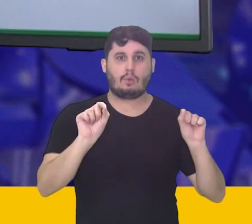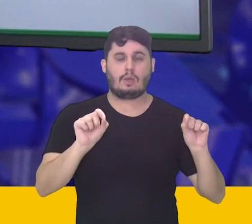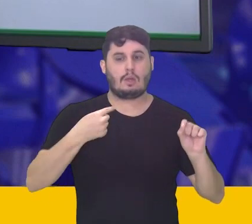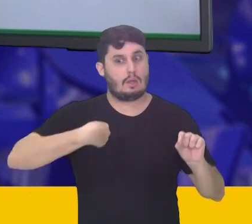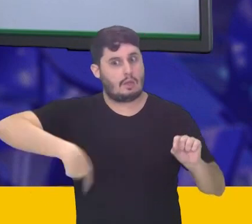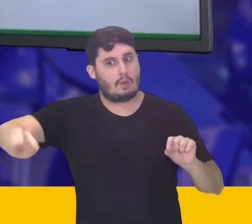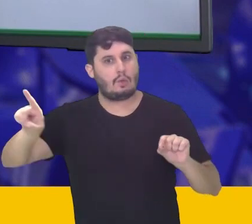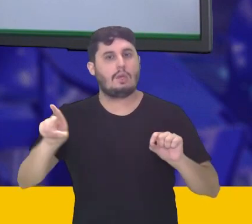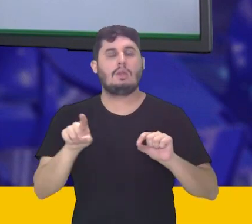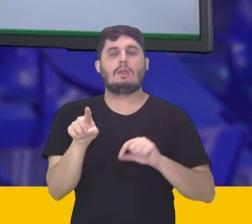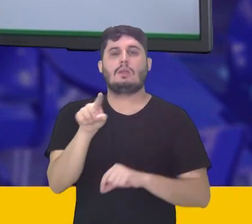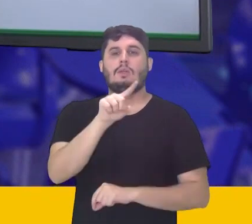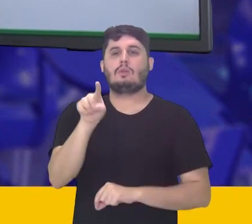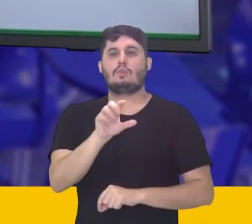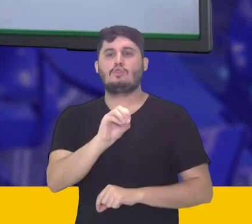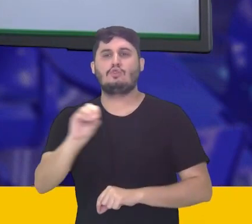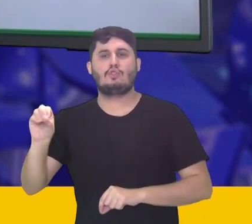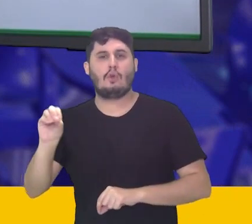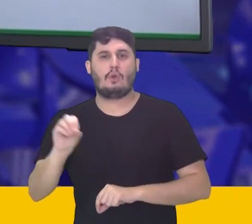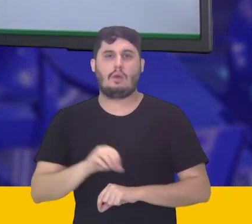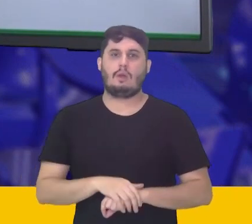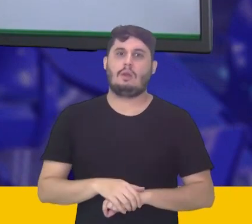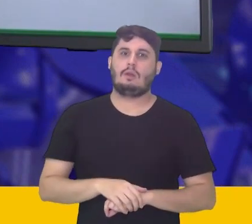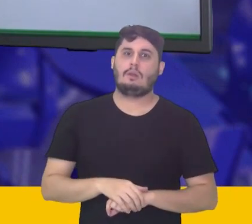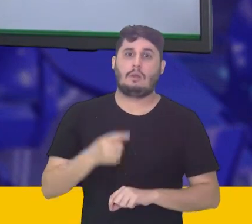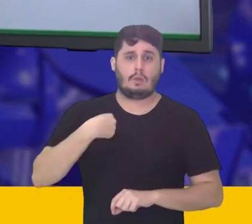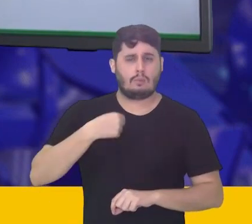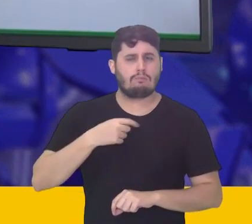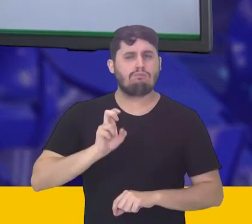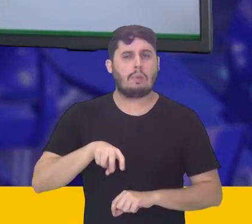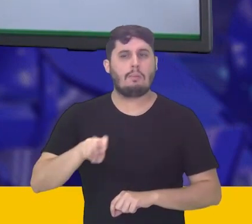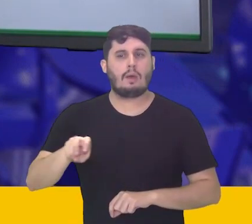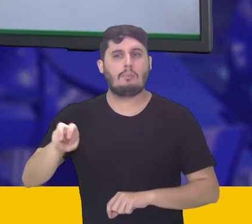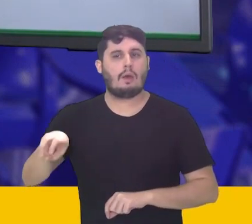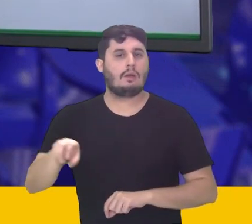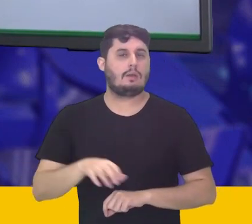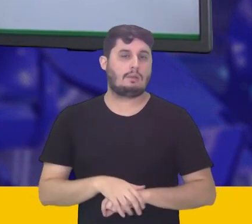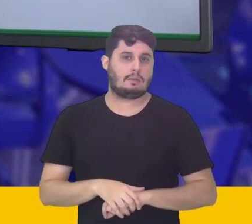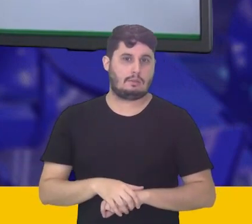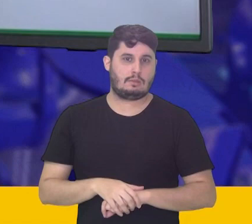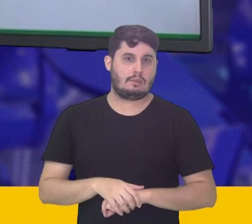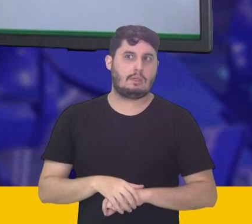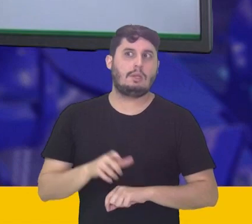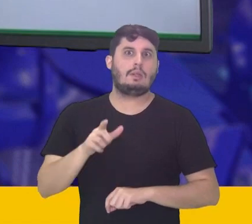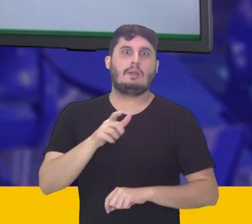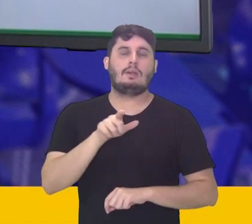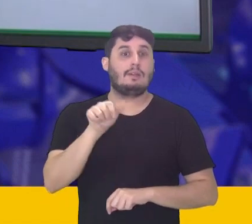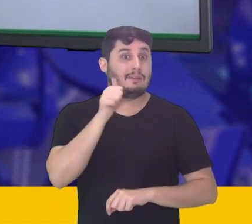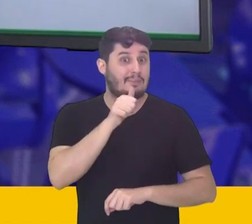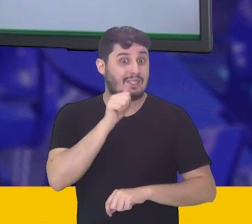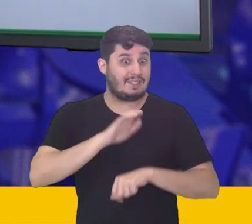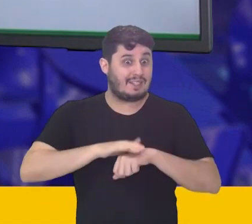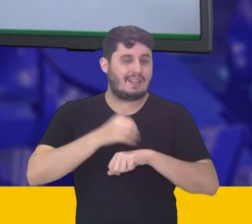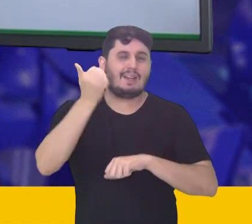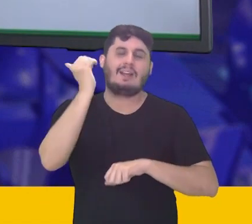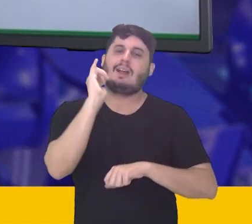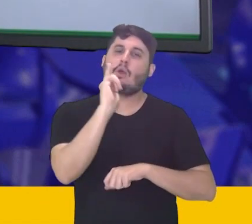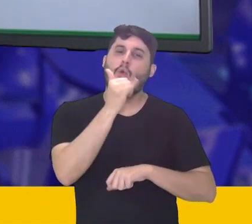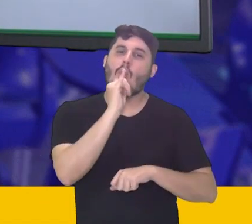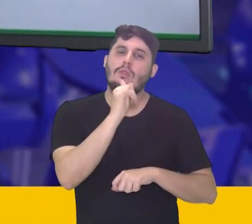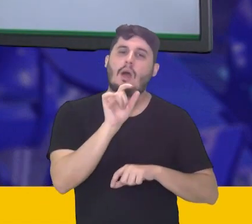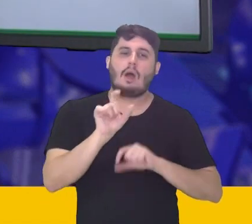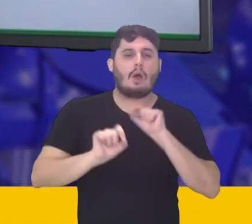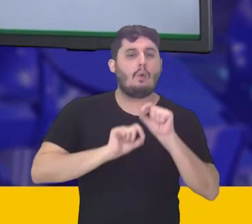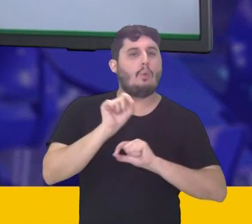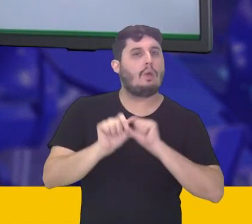para o zoológico. Andando mais um pouco, I went to a concert. Então, ela está narrando o que ela fez. Então, eu fui